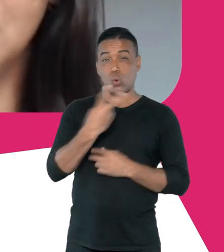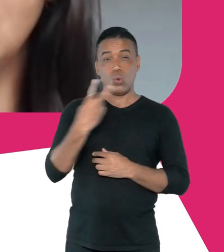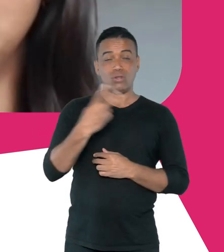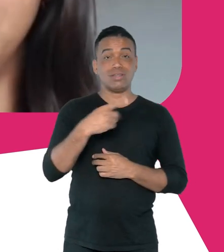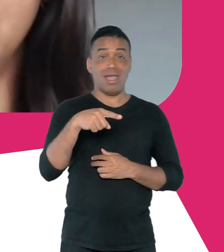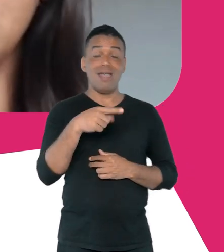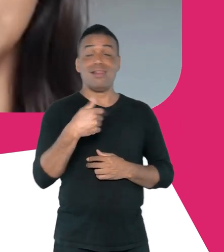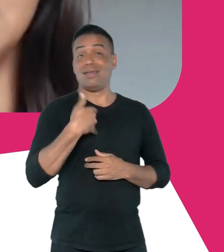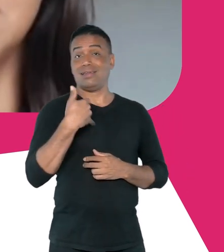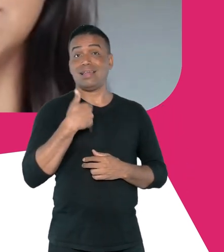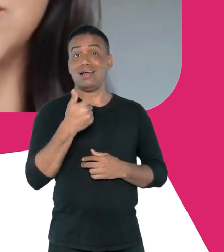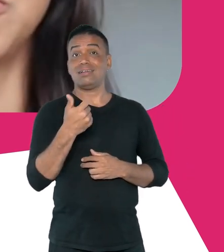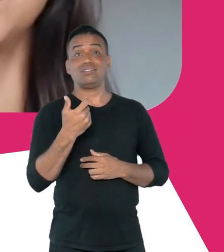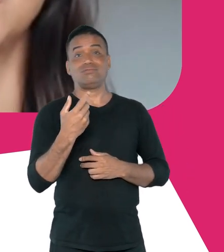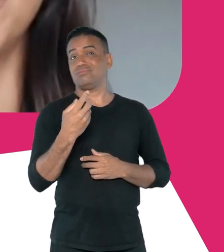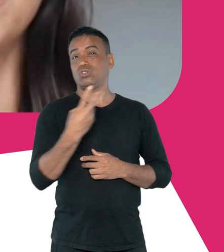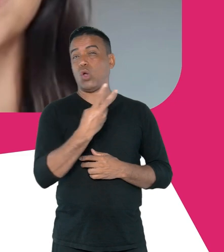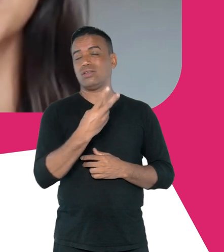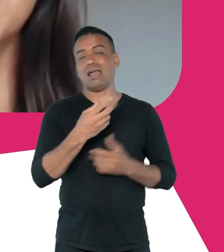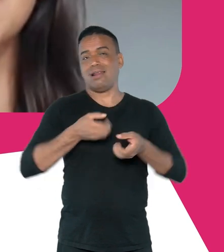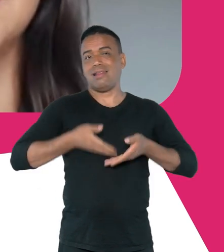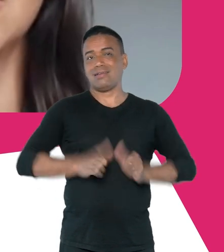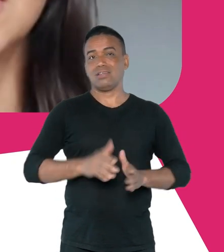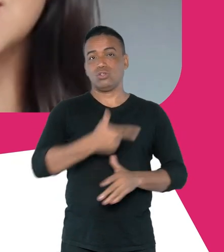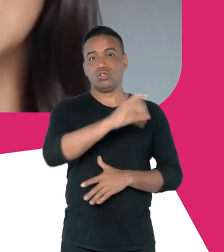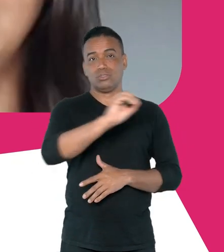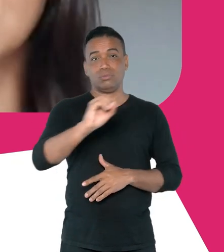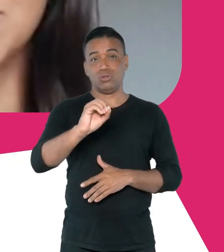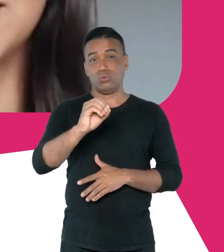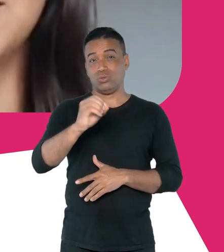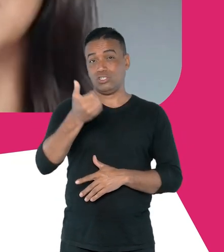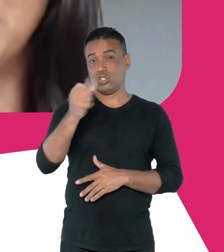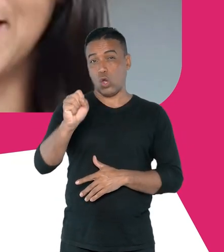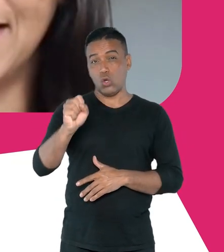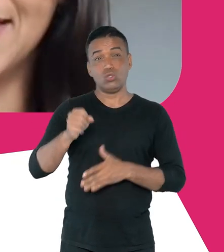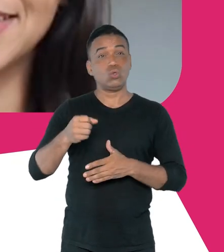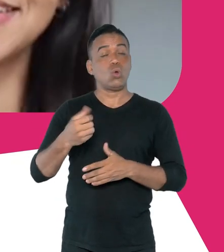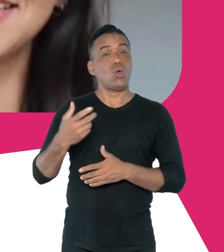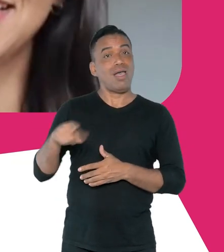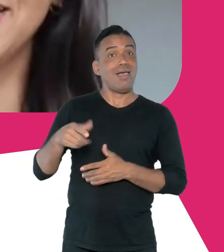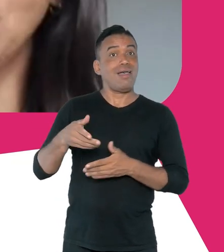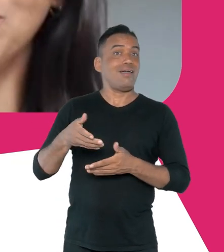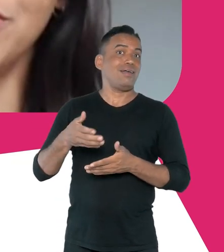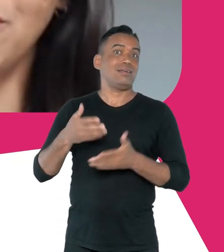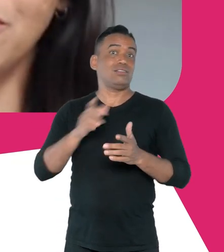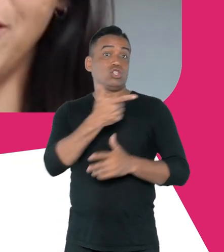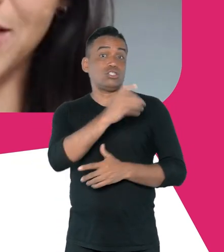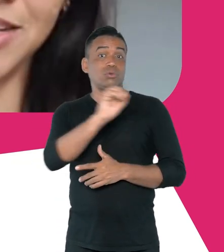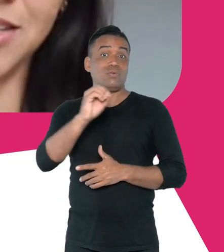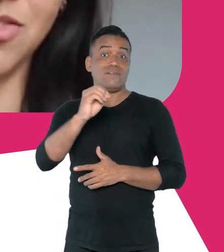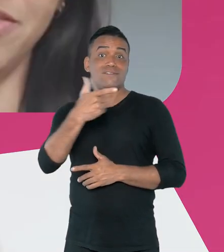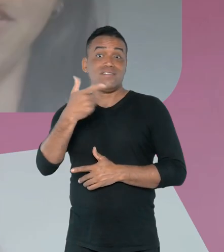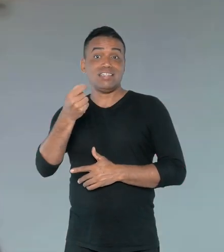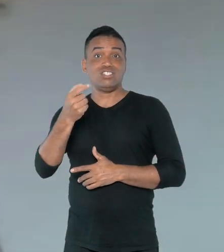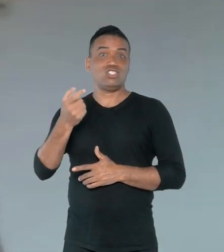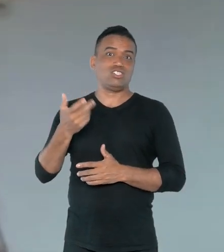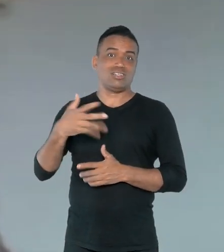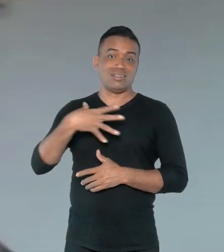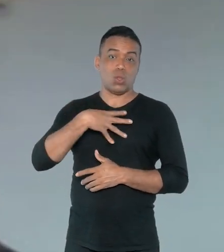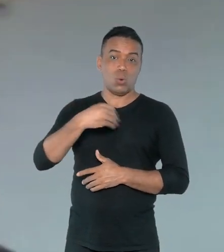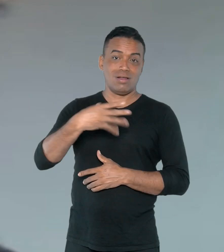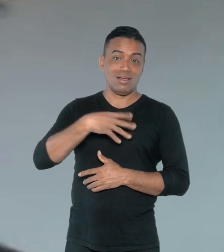anos, em 2020, ela nasceu em 2018. Então, 2 aninhos, uma criança pequena, e eu muito envolvida nesse